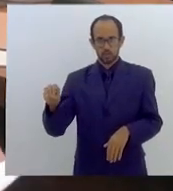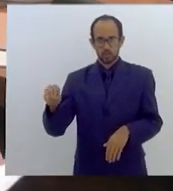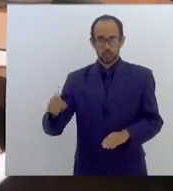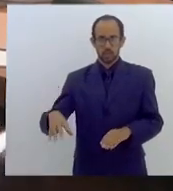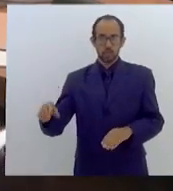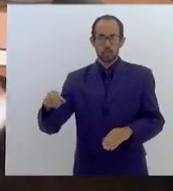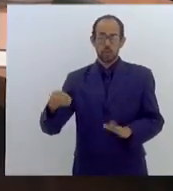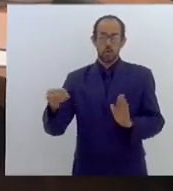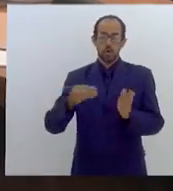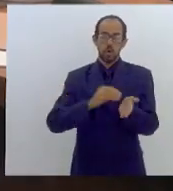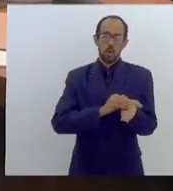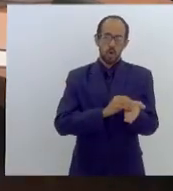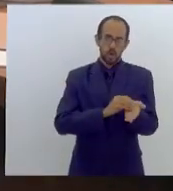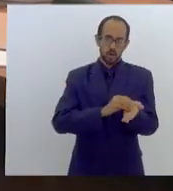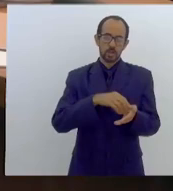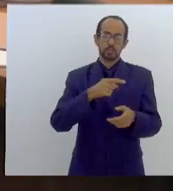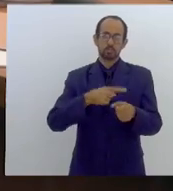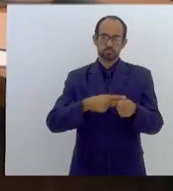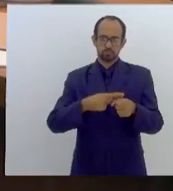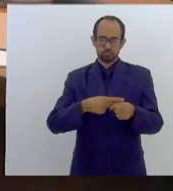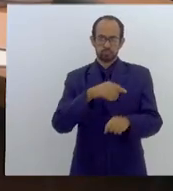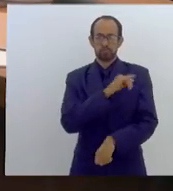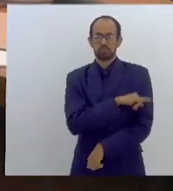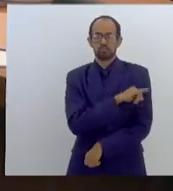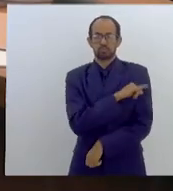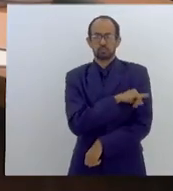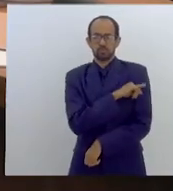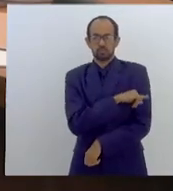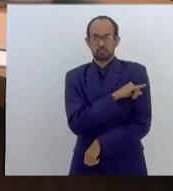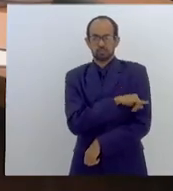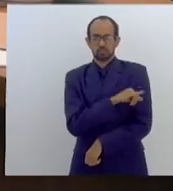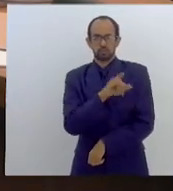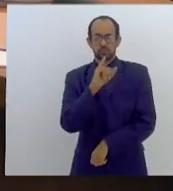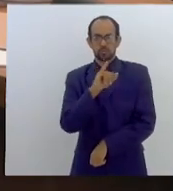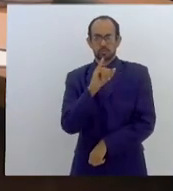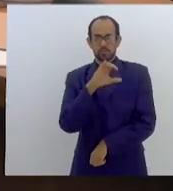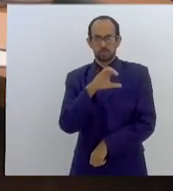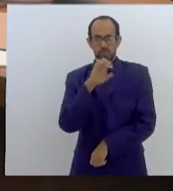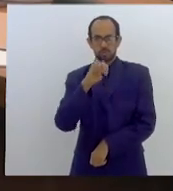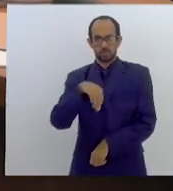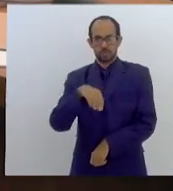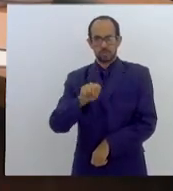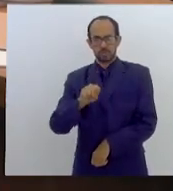cidade do Rio de Janeiro, no ICMS Verde.